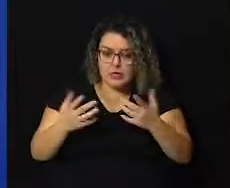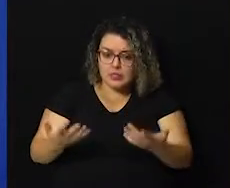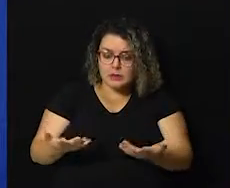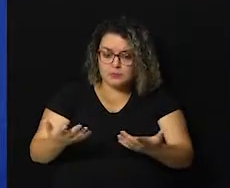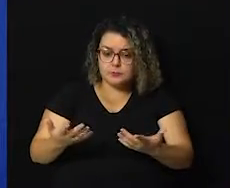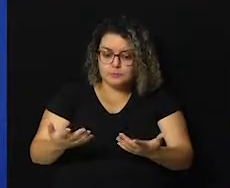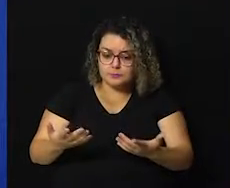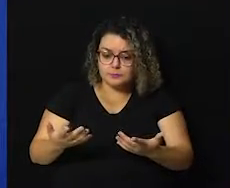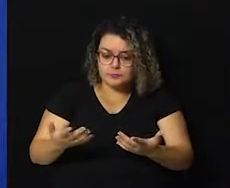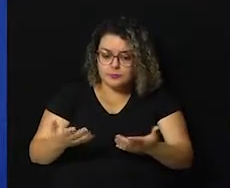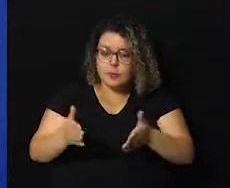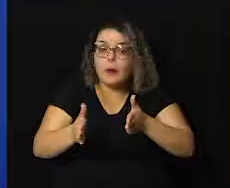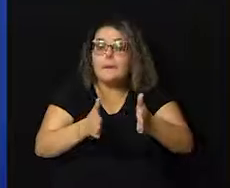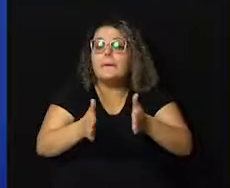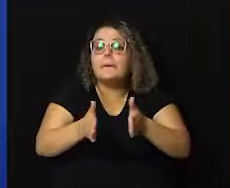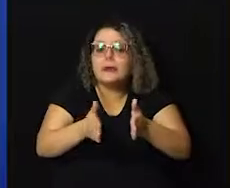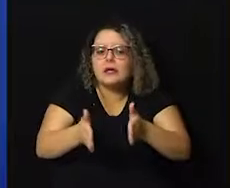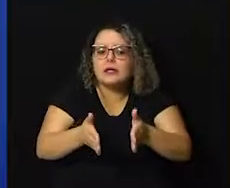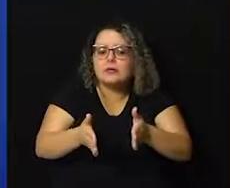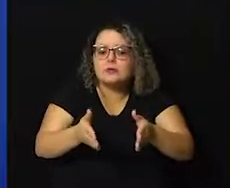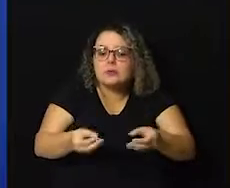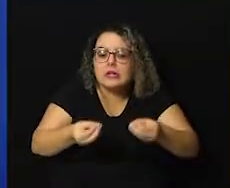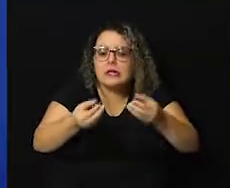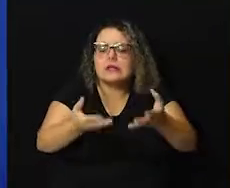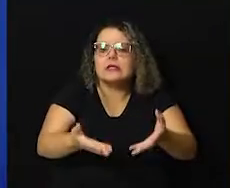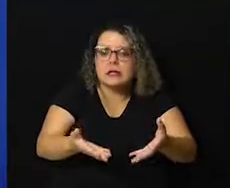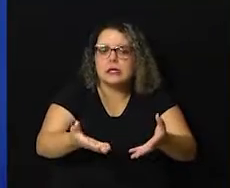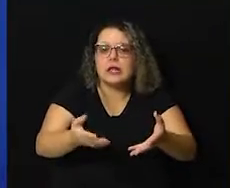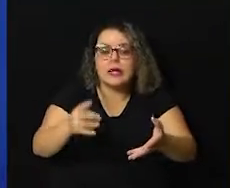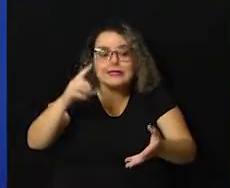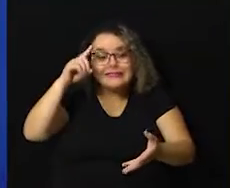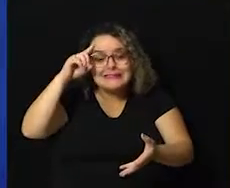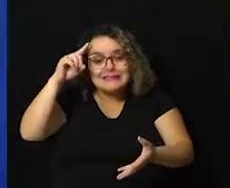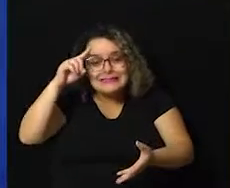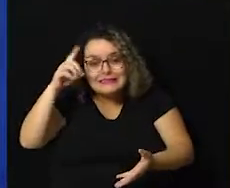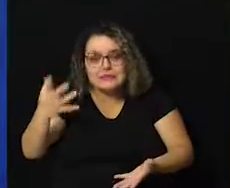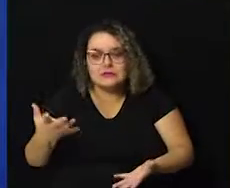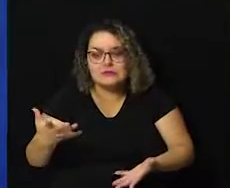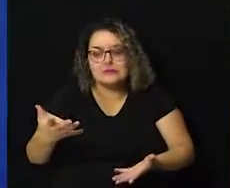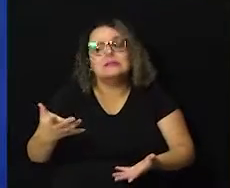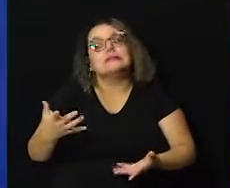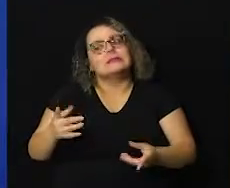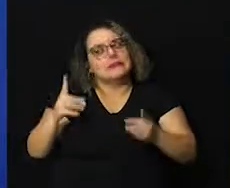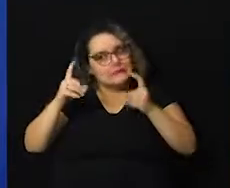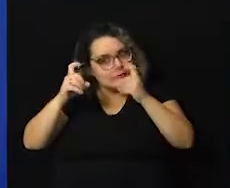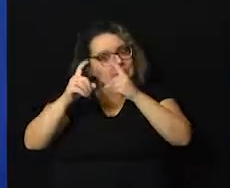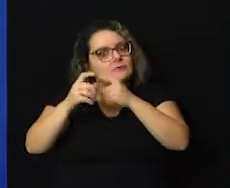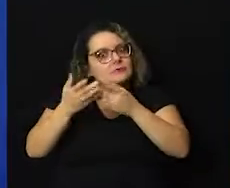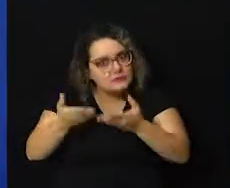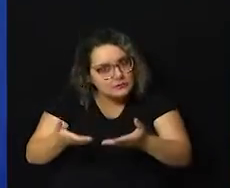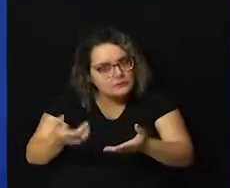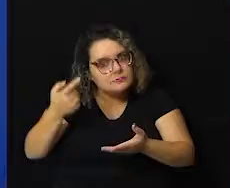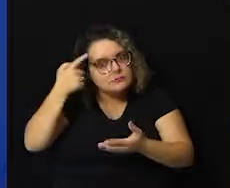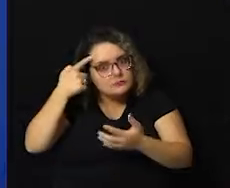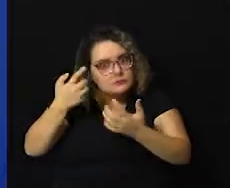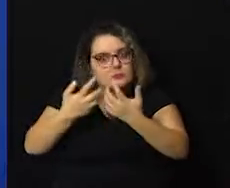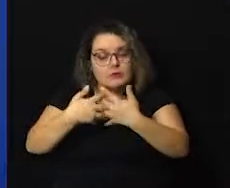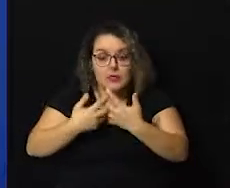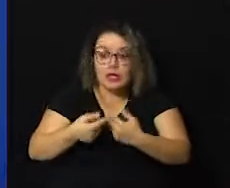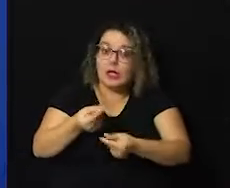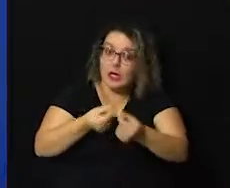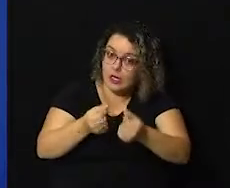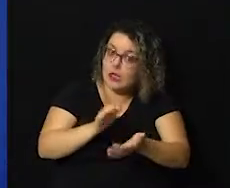de prazos né prazos quer justamente o calcanhar de Aquiles em quem pensa